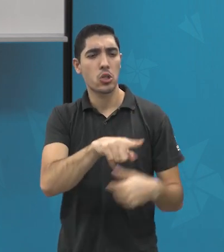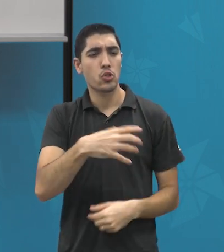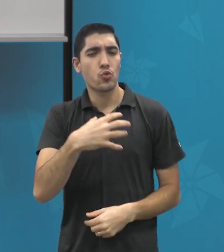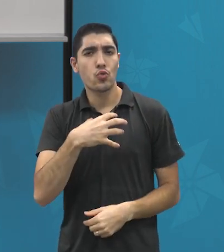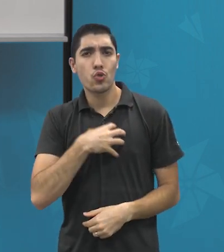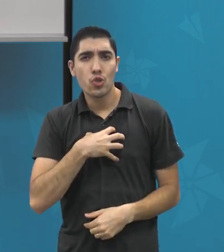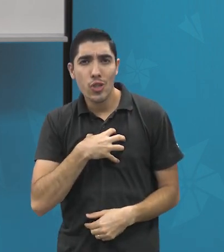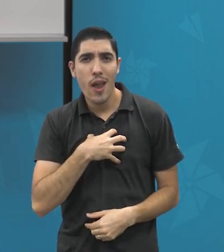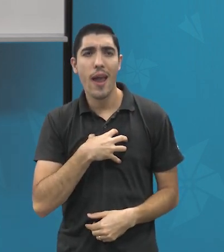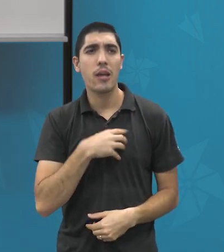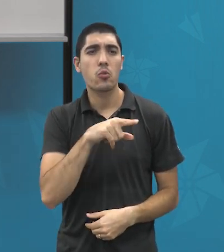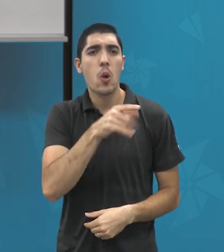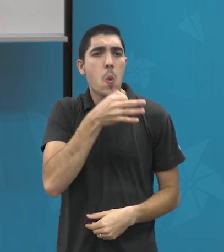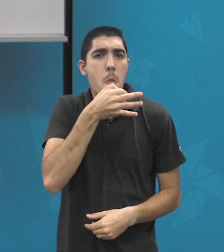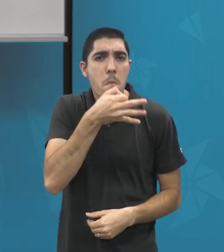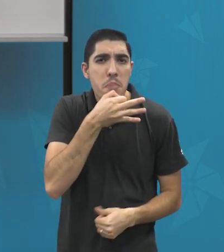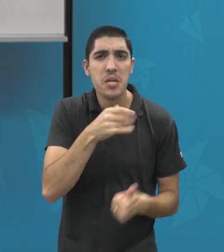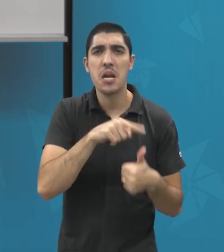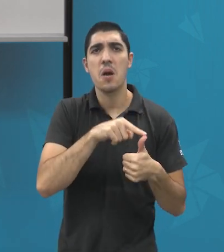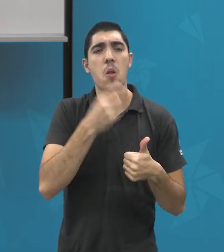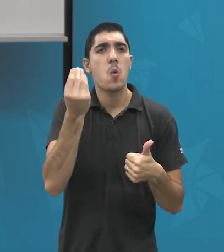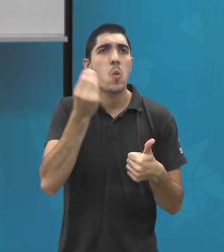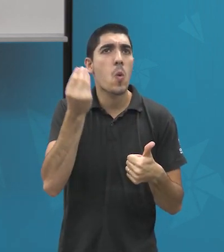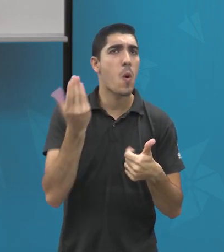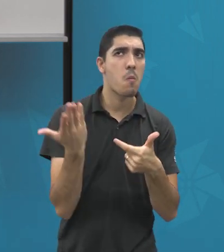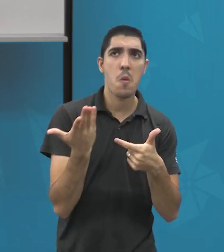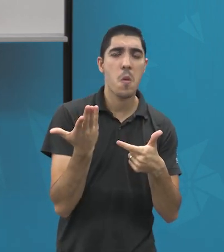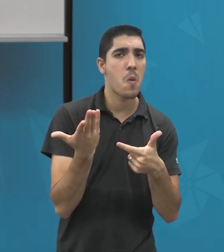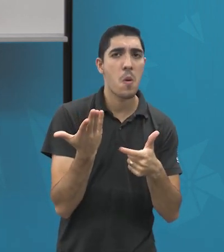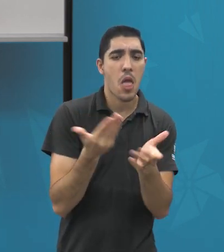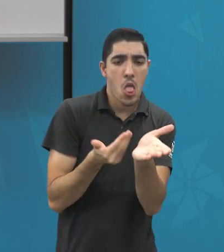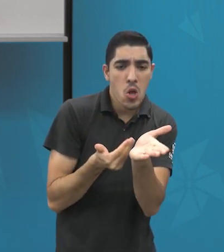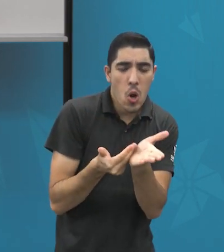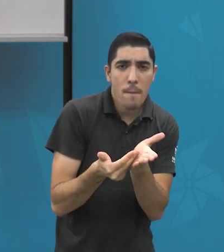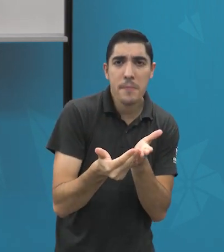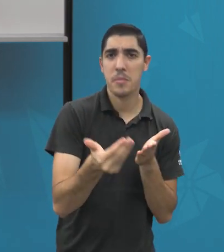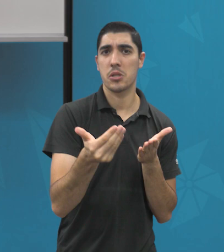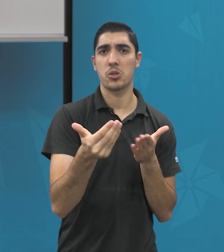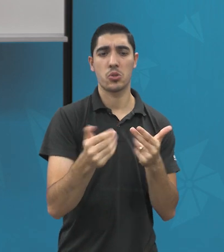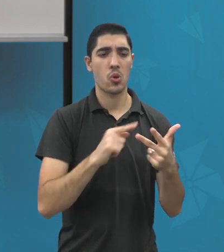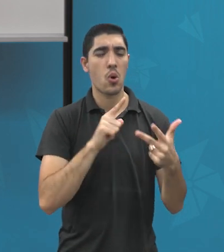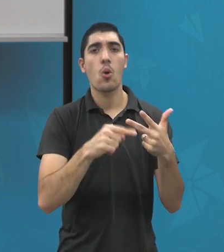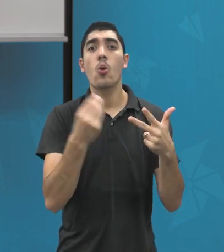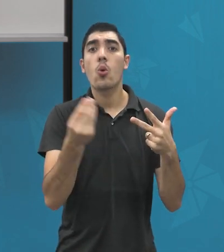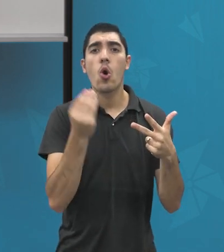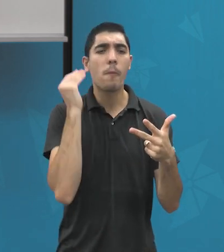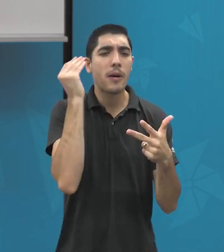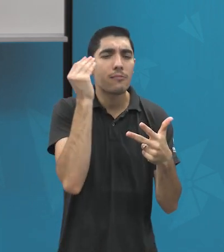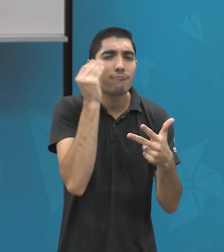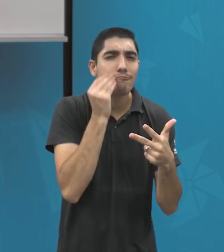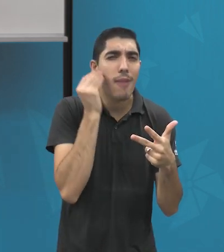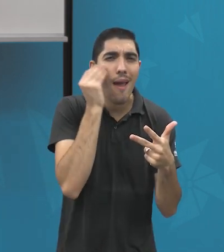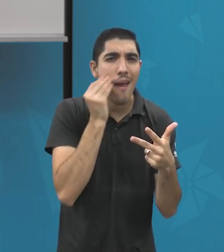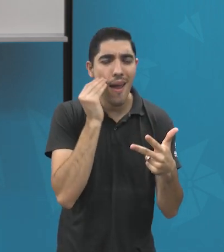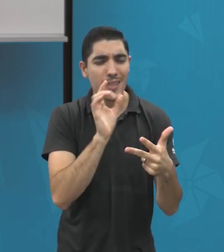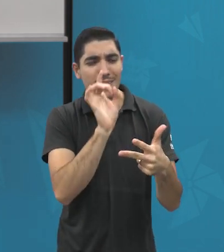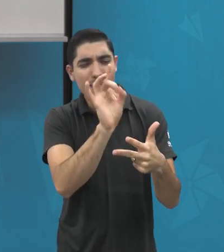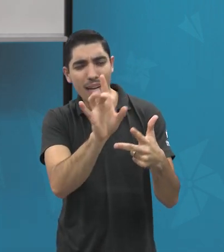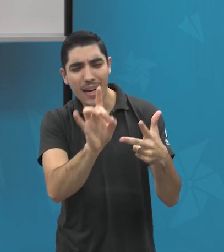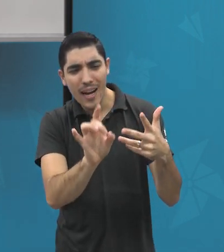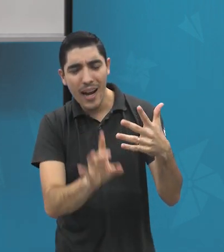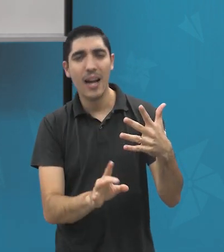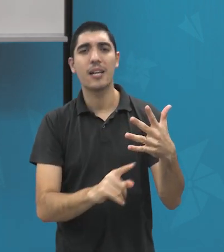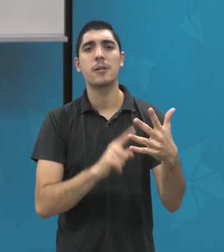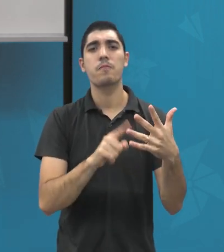vista da forma como elas estão no mundo, da maneira como elas experimentam o mundo, concebem o